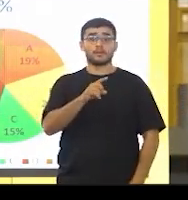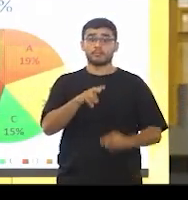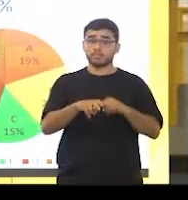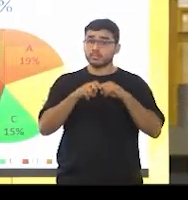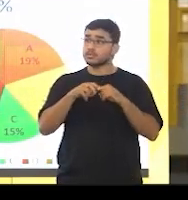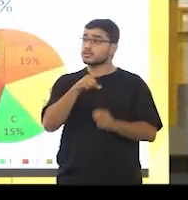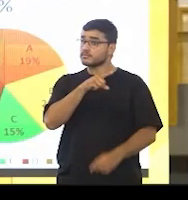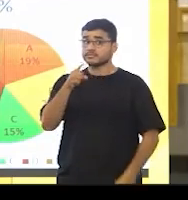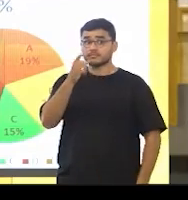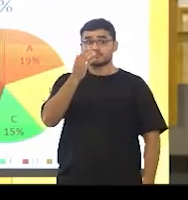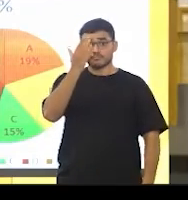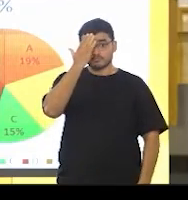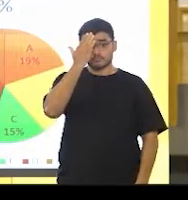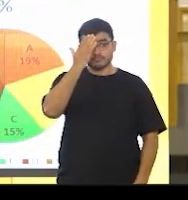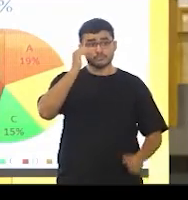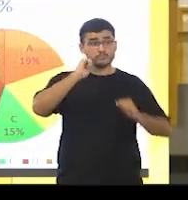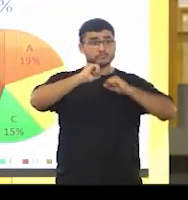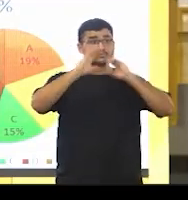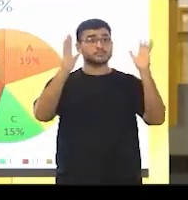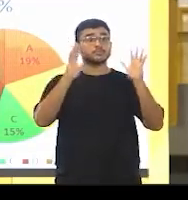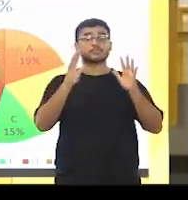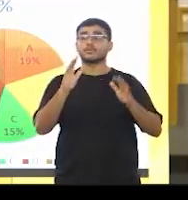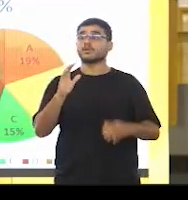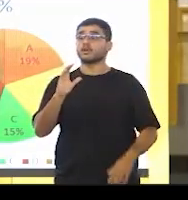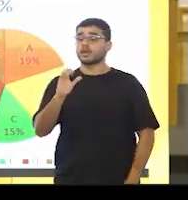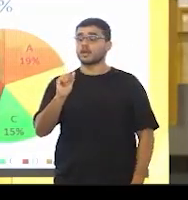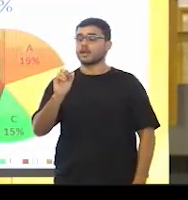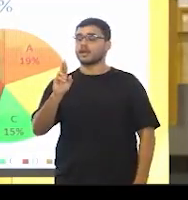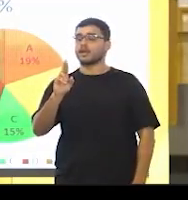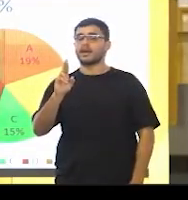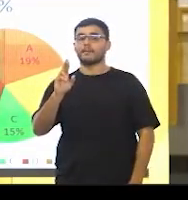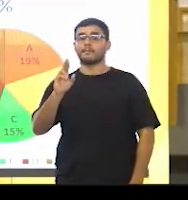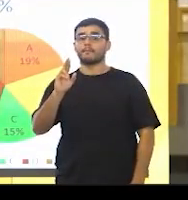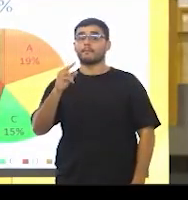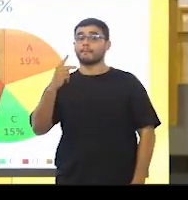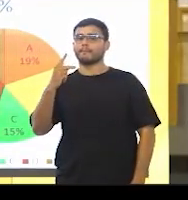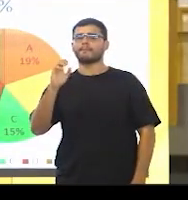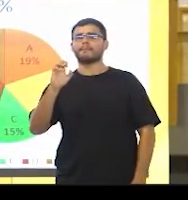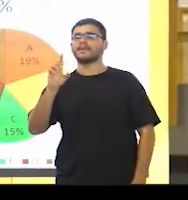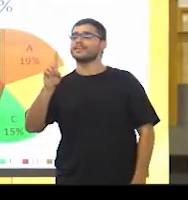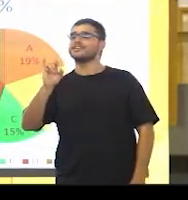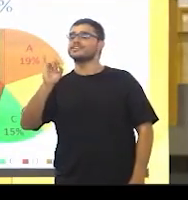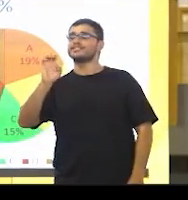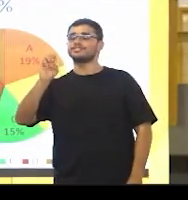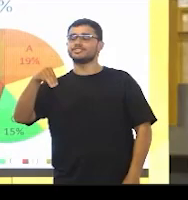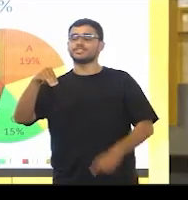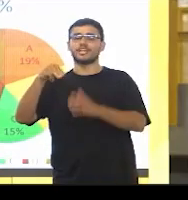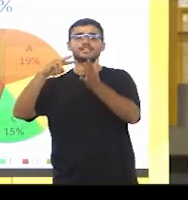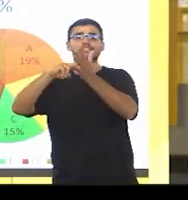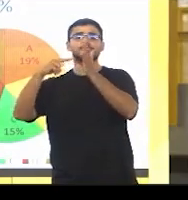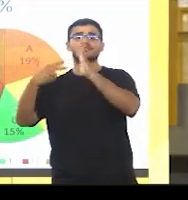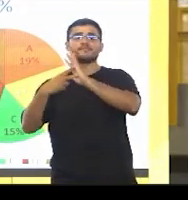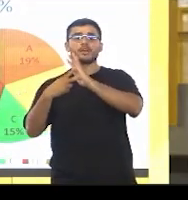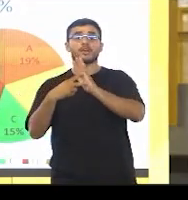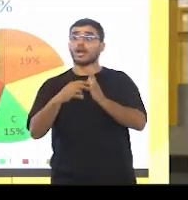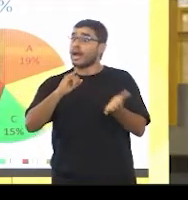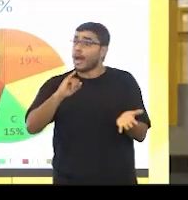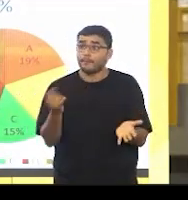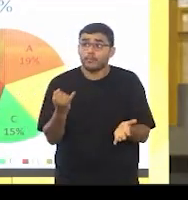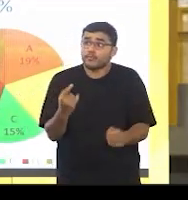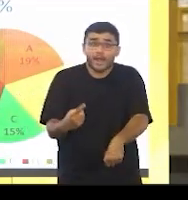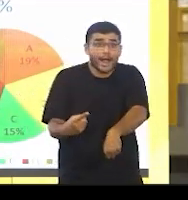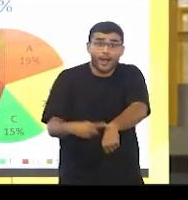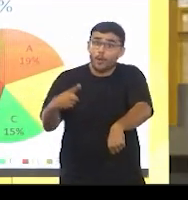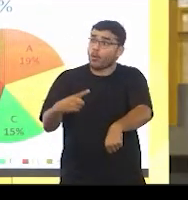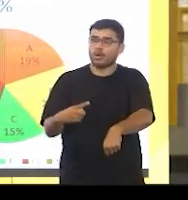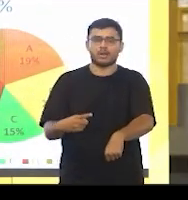pessoal, é um lema estoico, ó, carpe diem, aproveite o momento de agora. Porque se